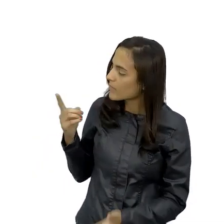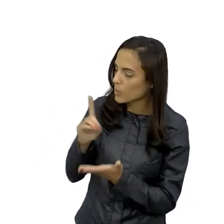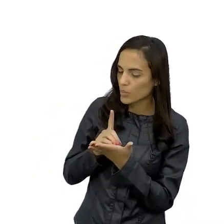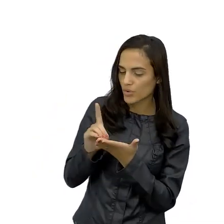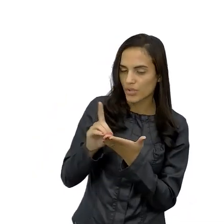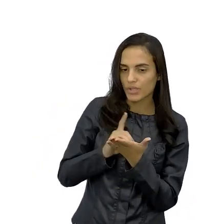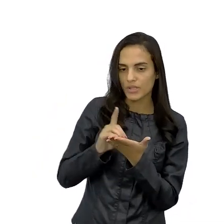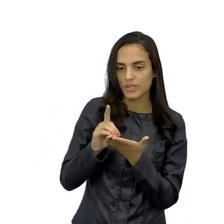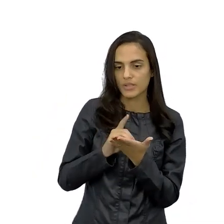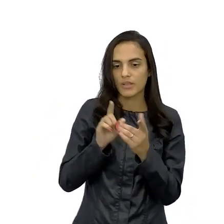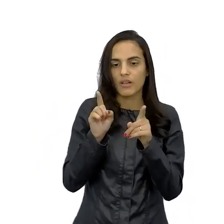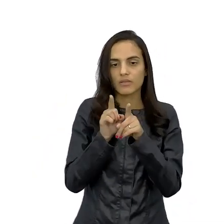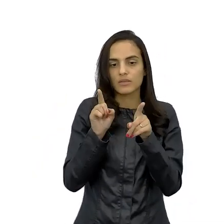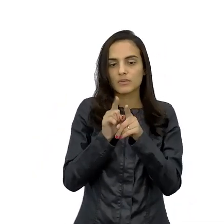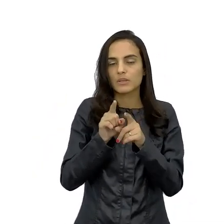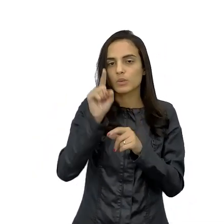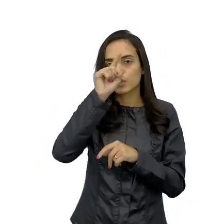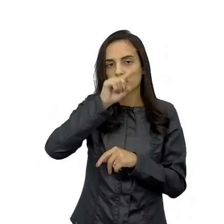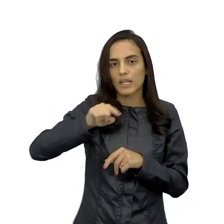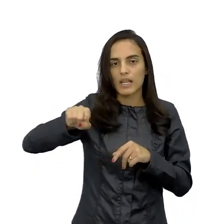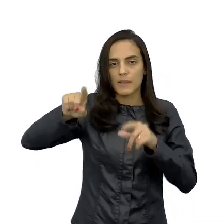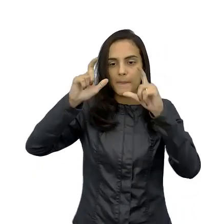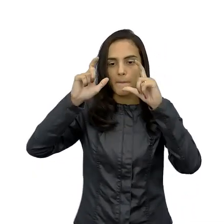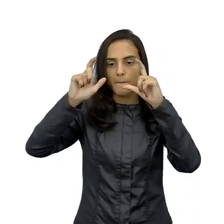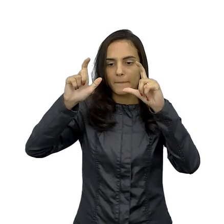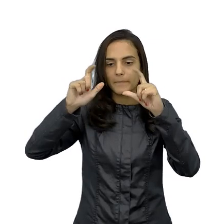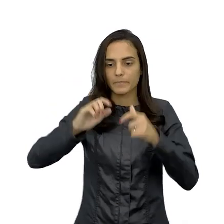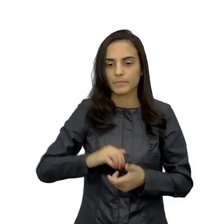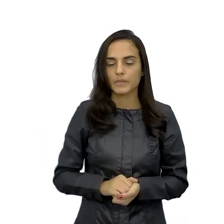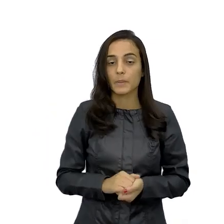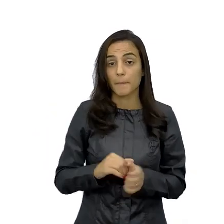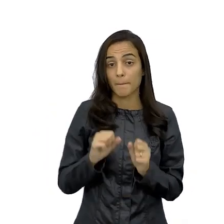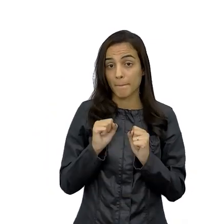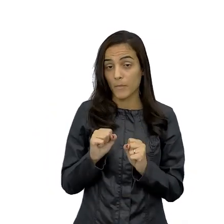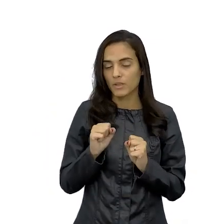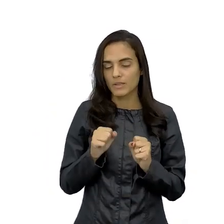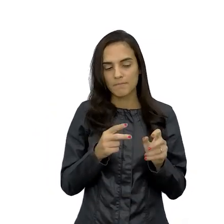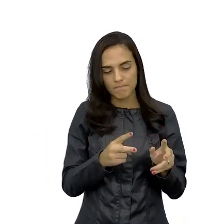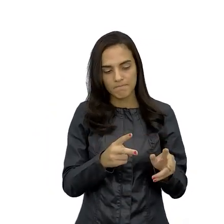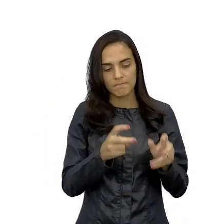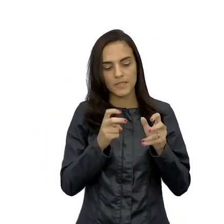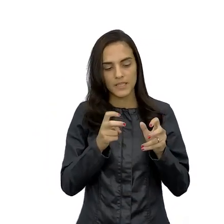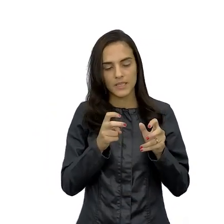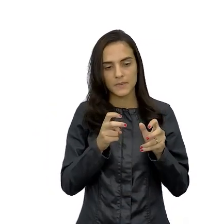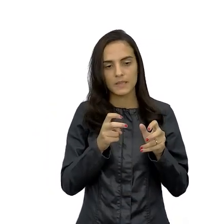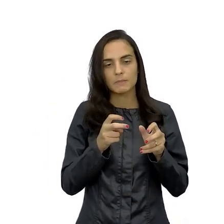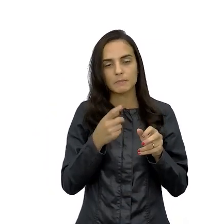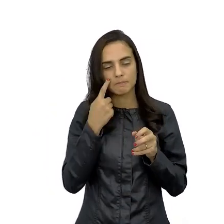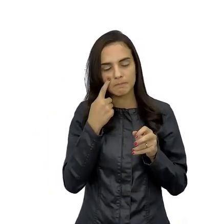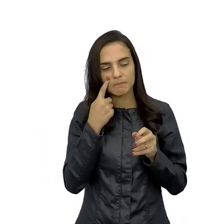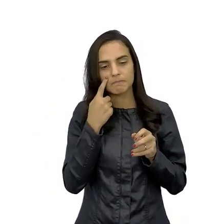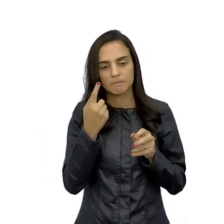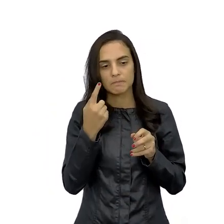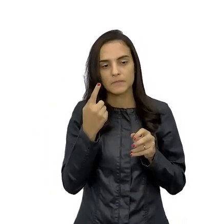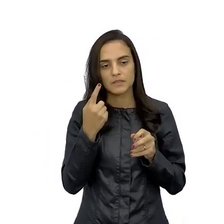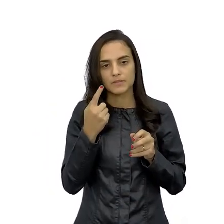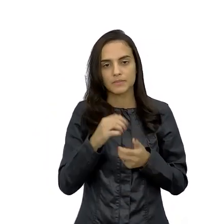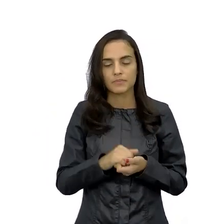relógio analógico. Trabalhando com eles, para eles poderem perceber esta noção